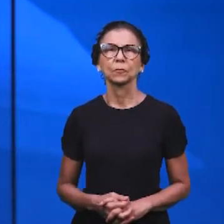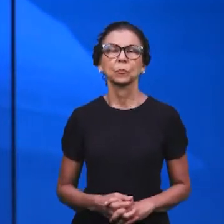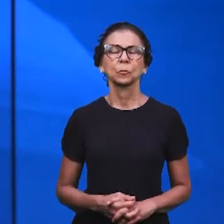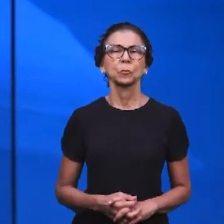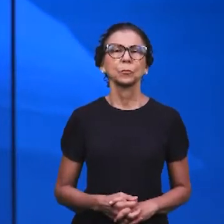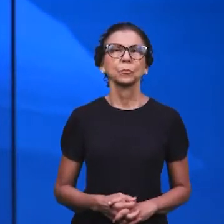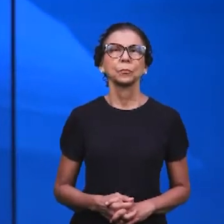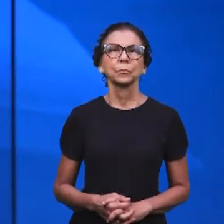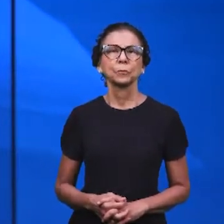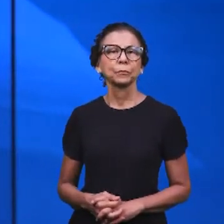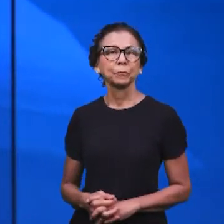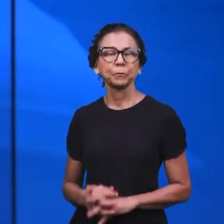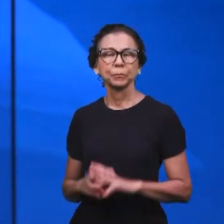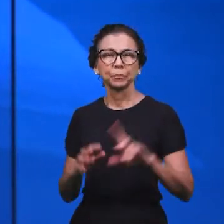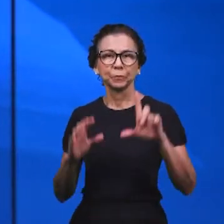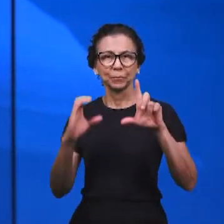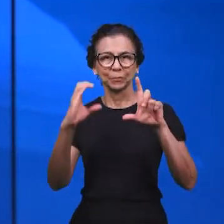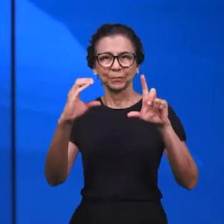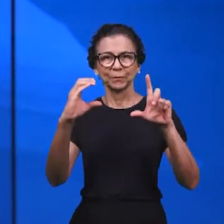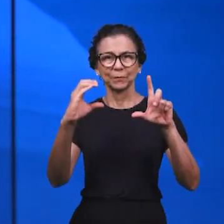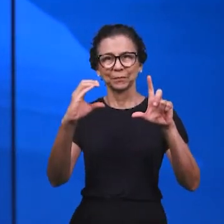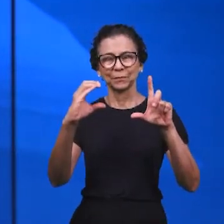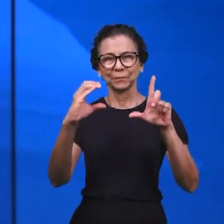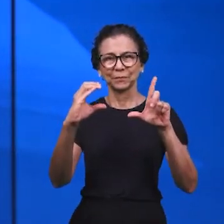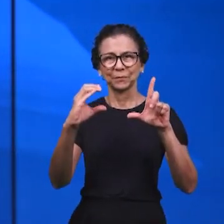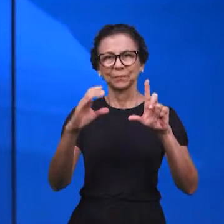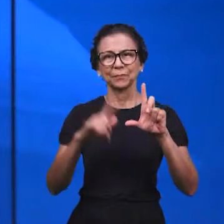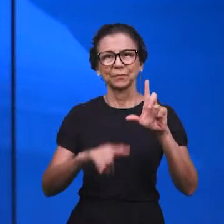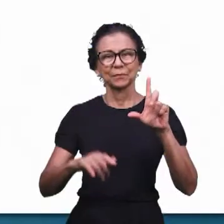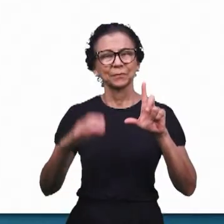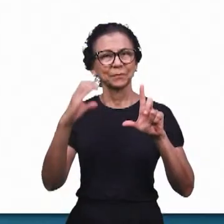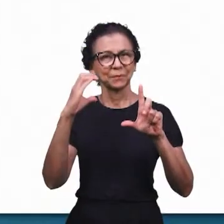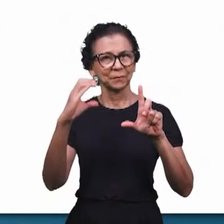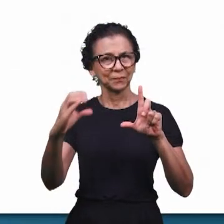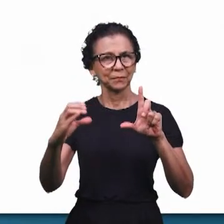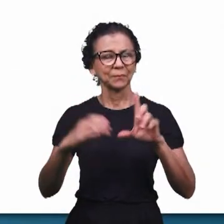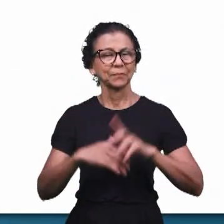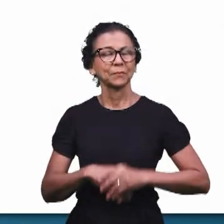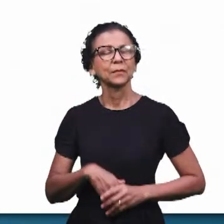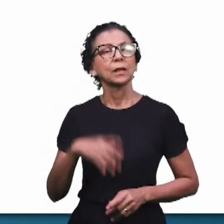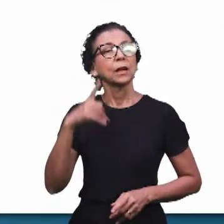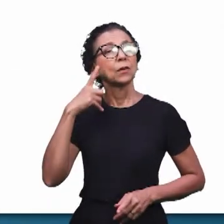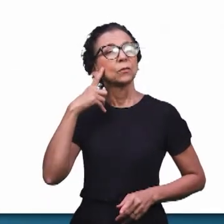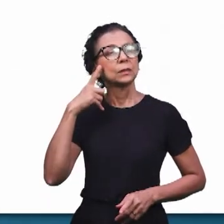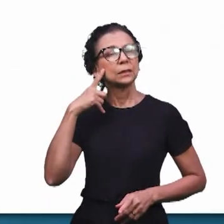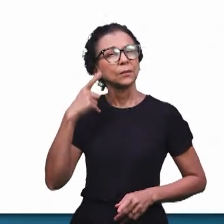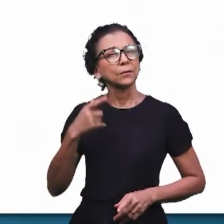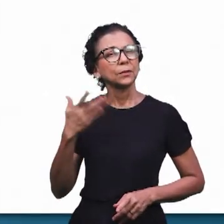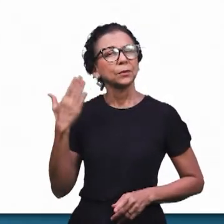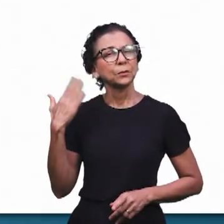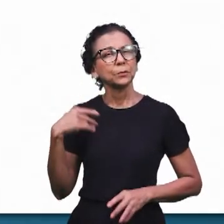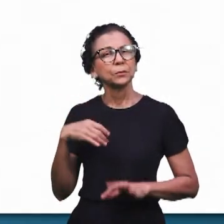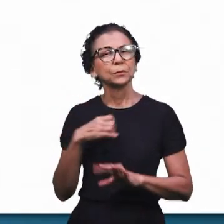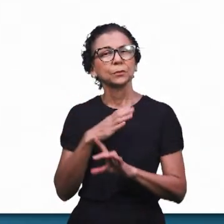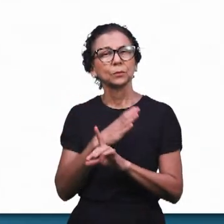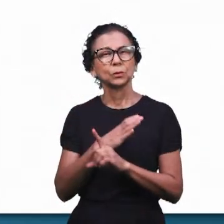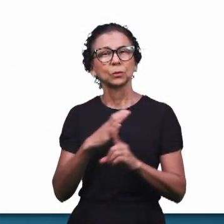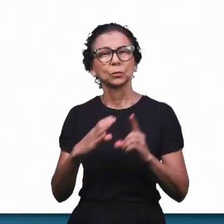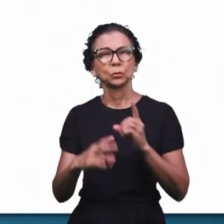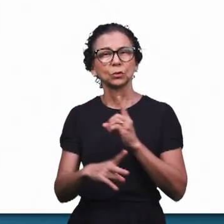agora da primeira pergunta é a letra C. E a pergunta continua a mesma, de acordo com o que você assistiu no culto do dia